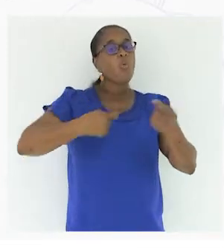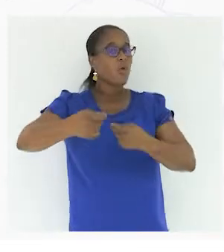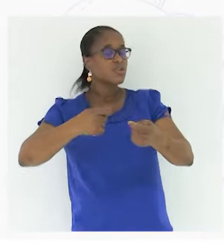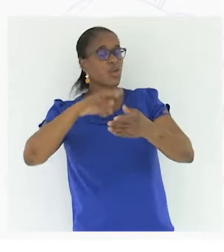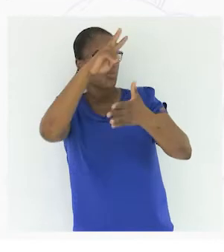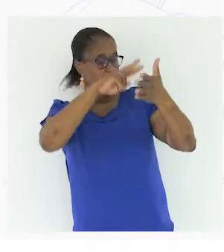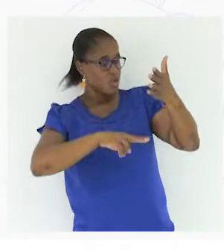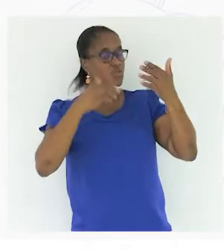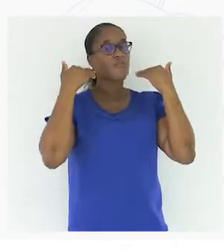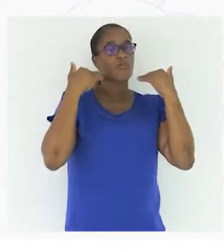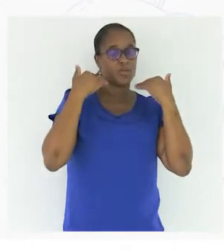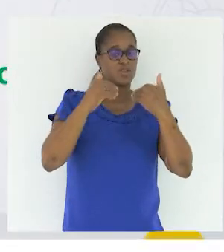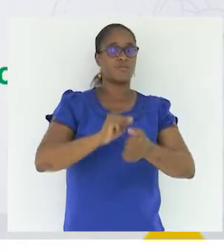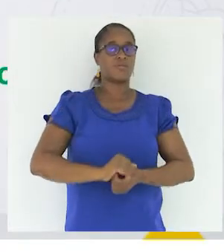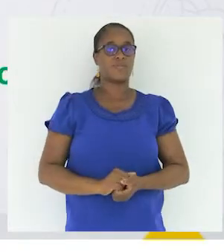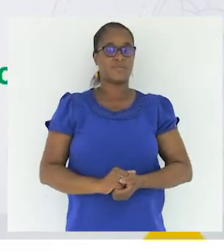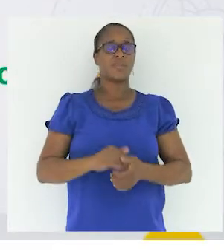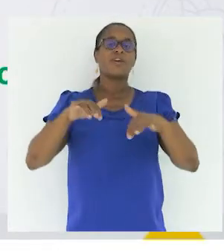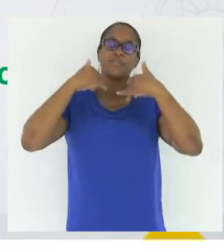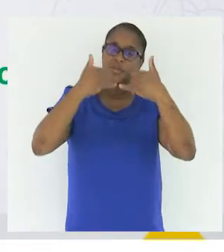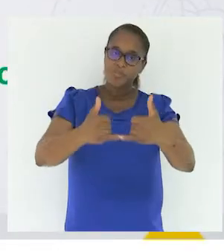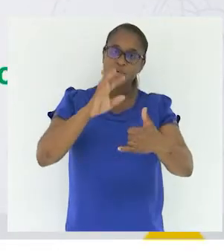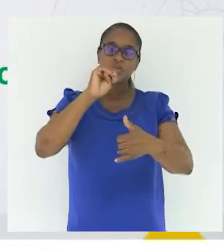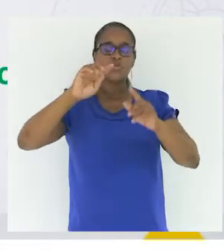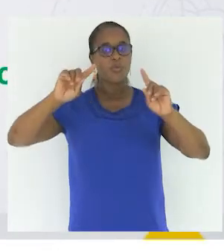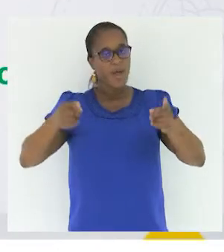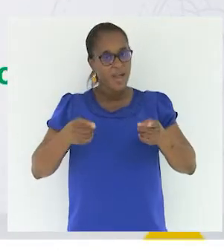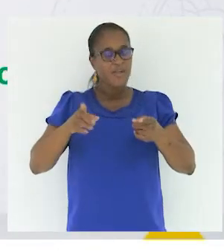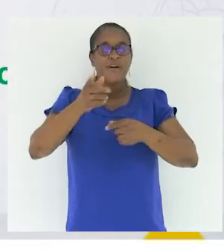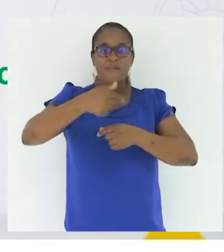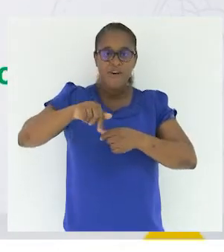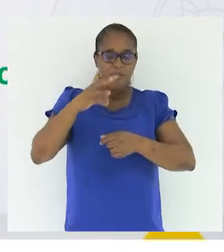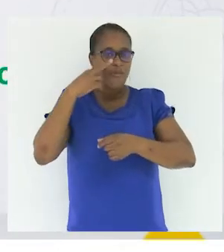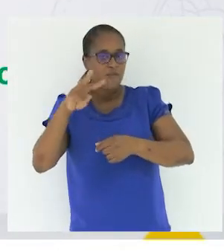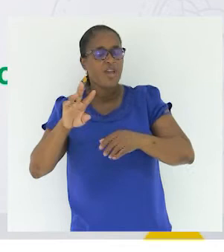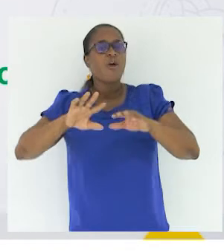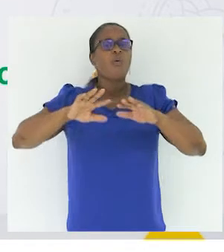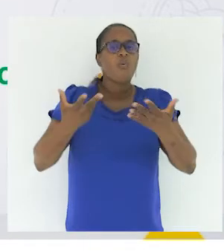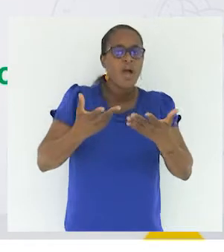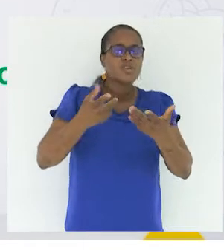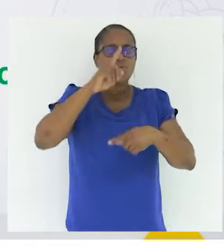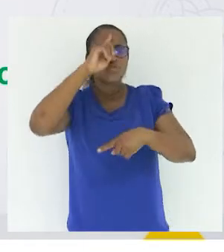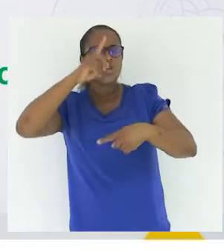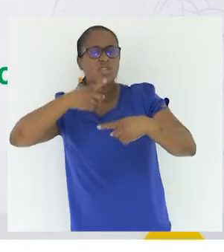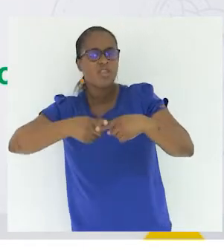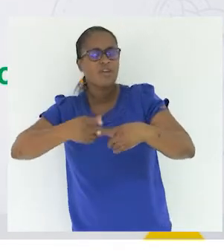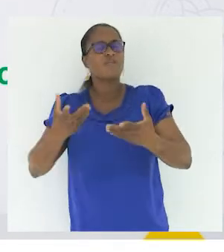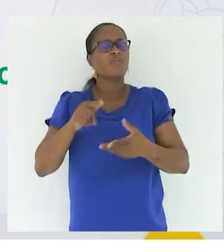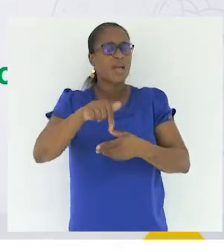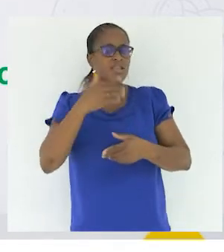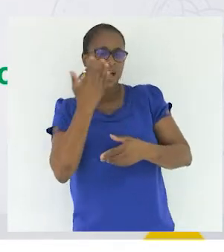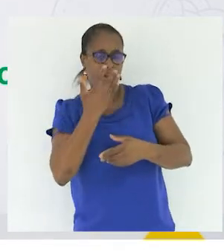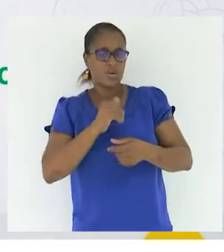o texto informativo. Depois do sumário, vamos ver quais são os objetivos para